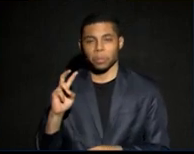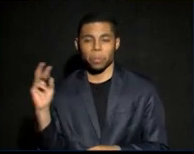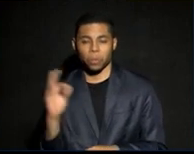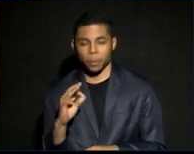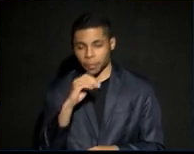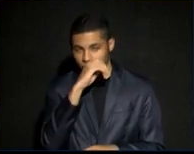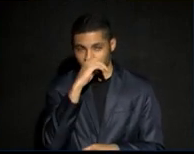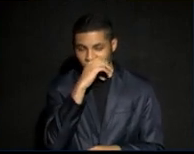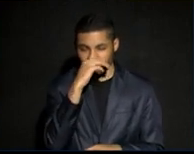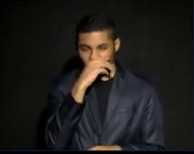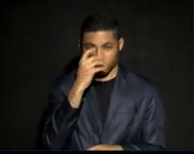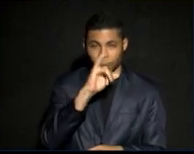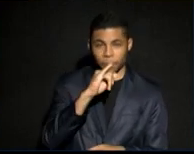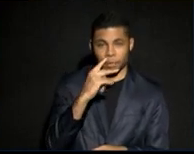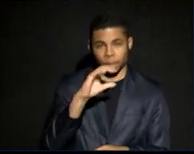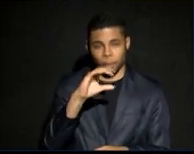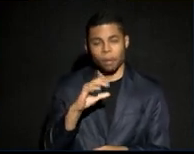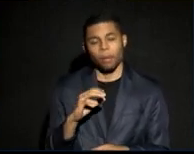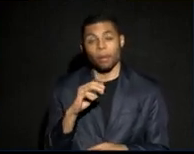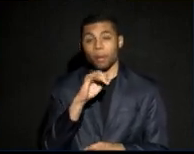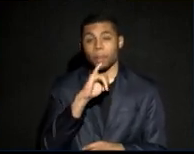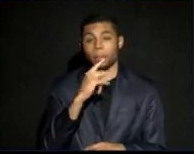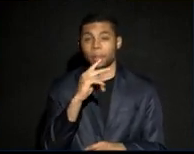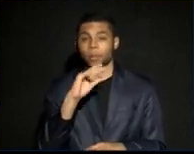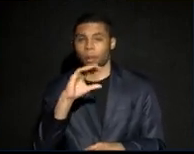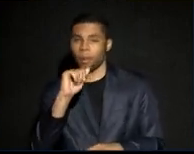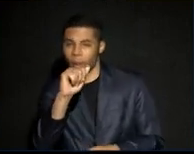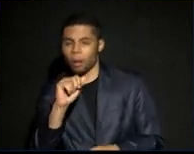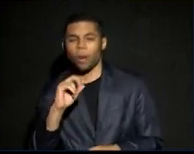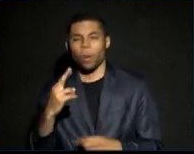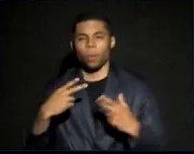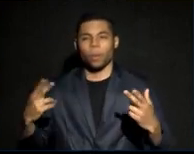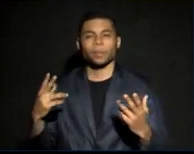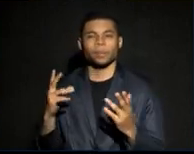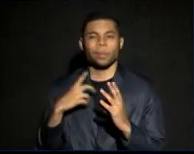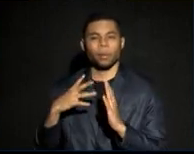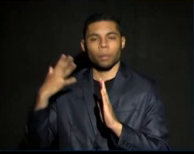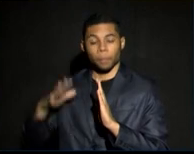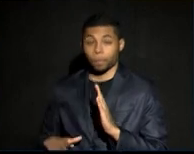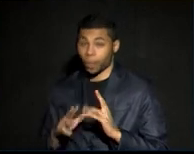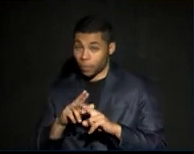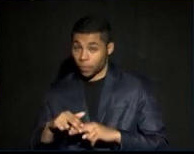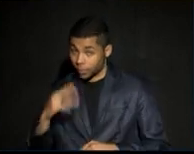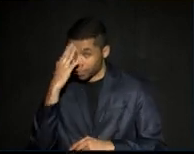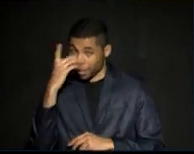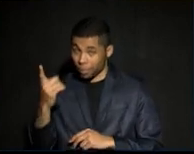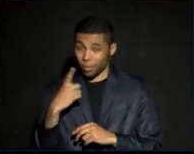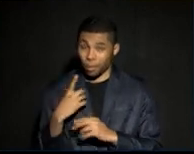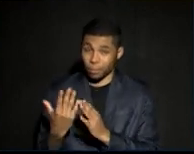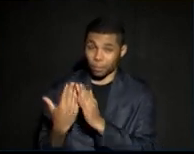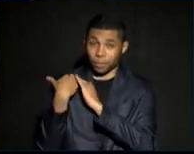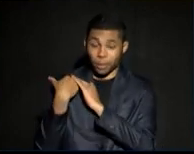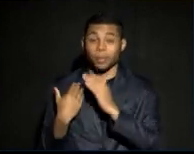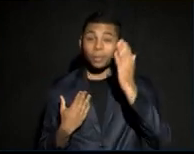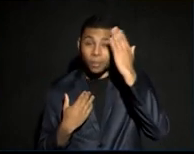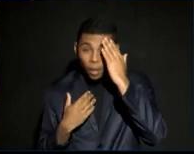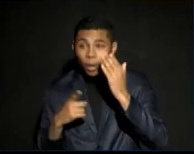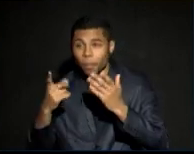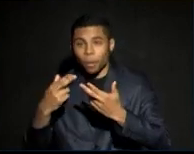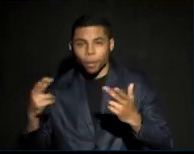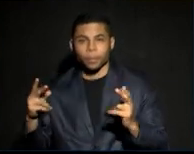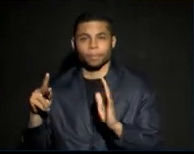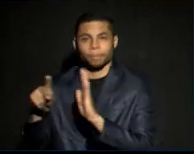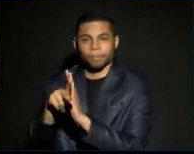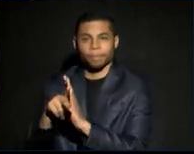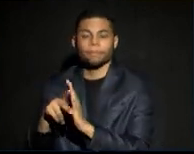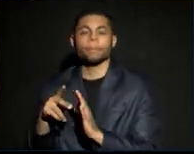por cento de IPCA você já arrecadação inflacionária então com toda essa responsabilidade separando aquilo que é